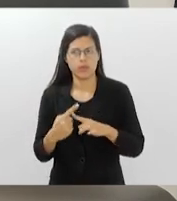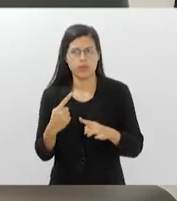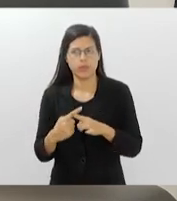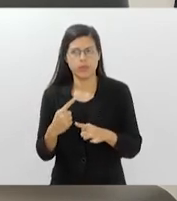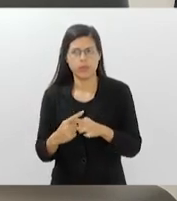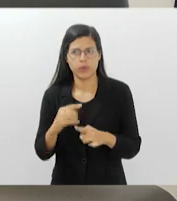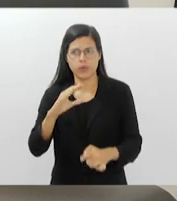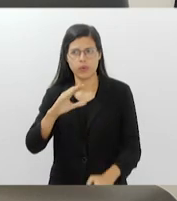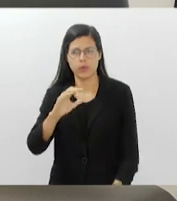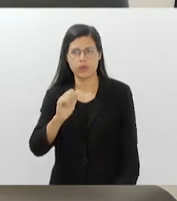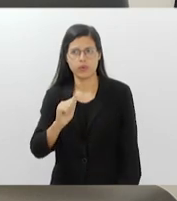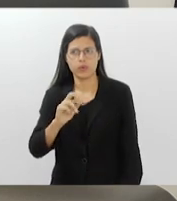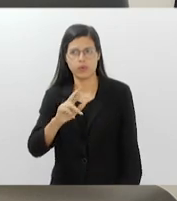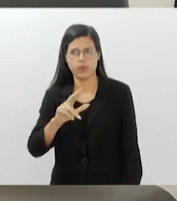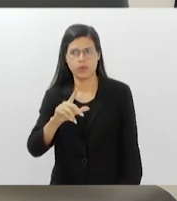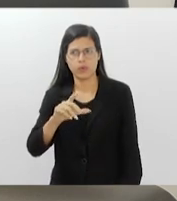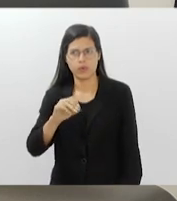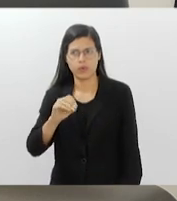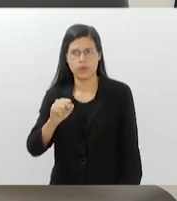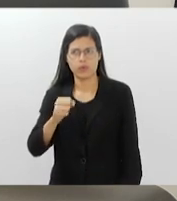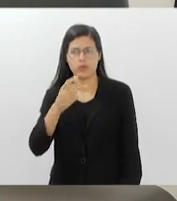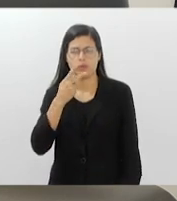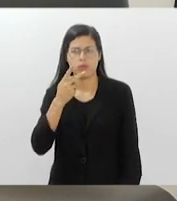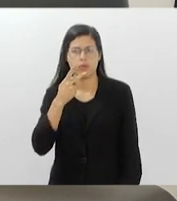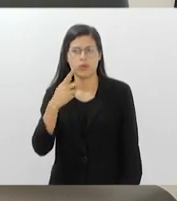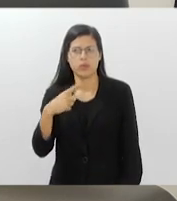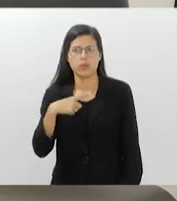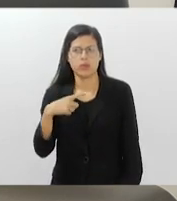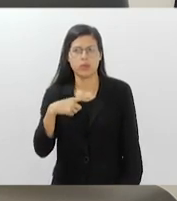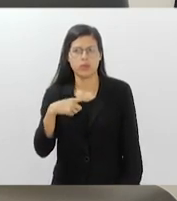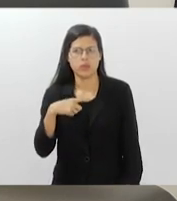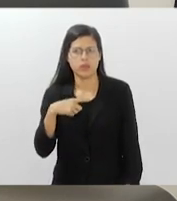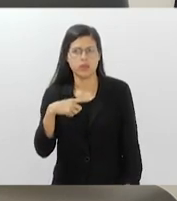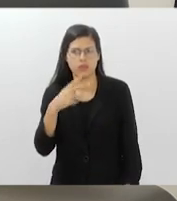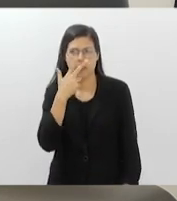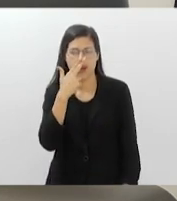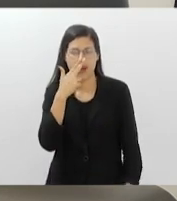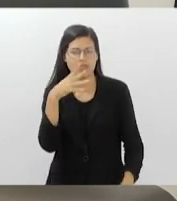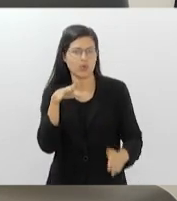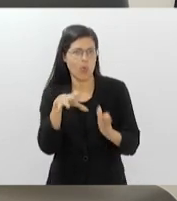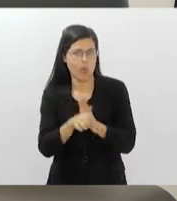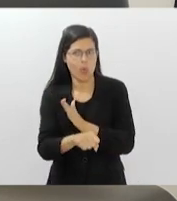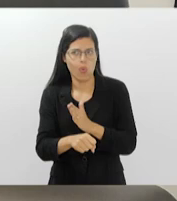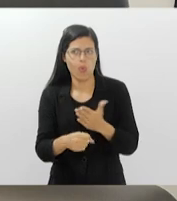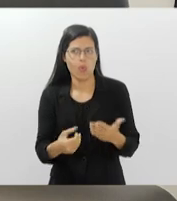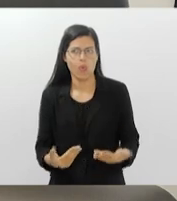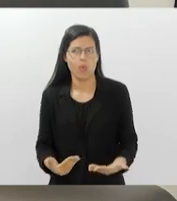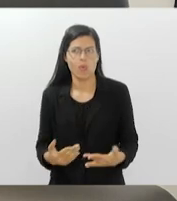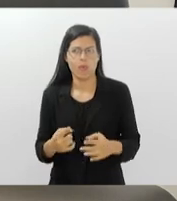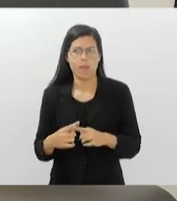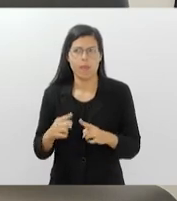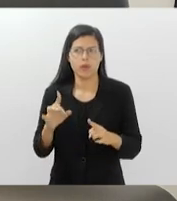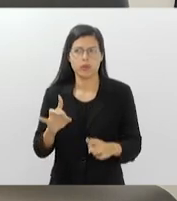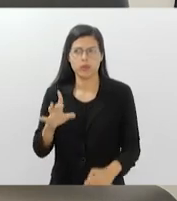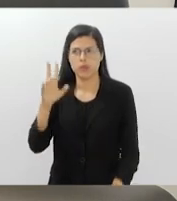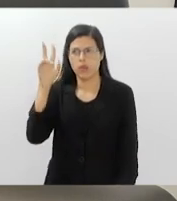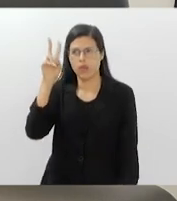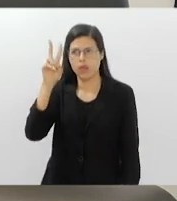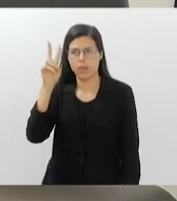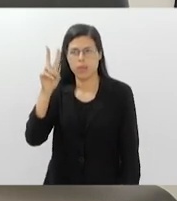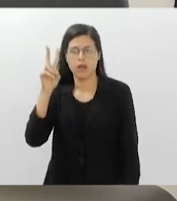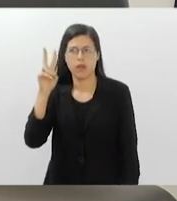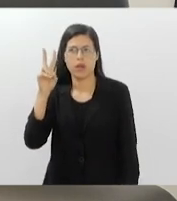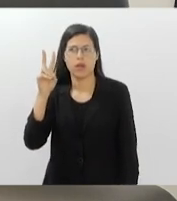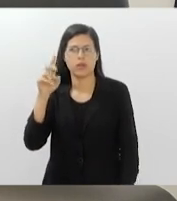Carlos foi muito preciso quando ele disse que houve um estere onato Mas eu quero só lembrar aqui que naquele momento